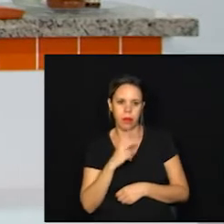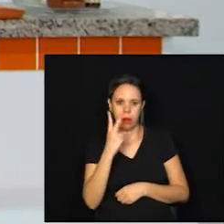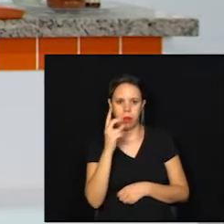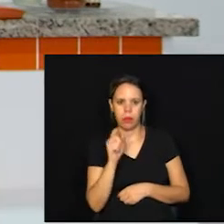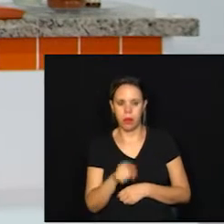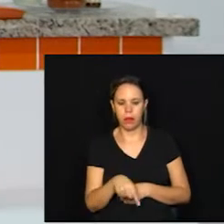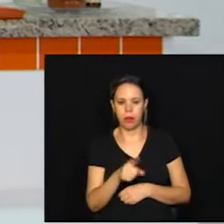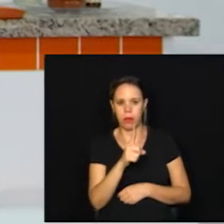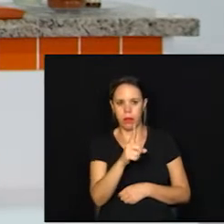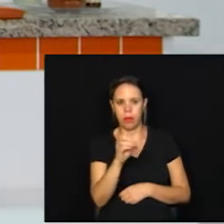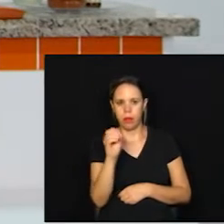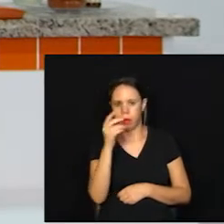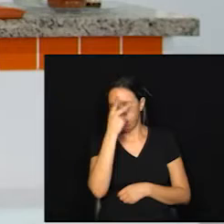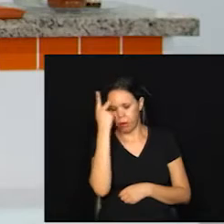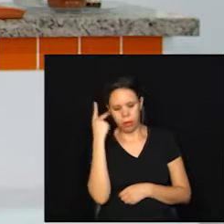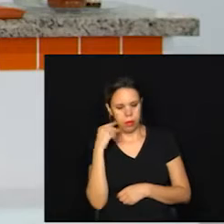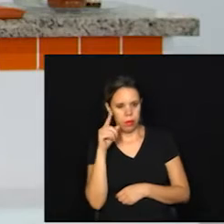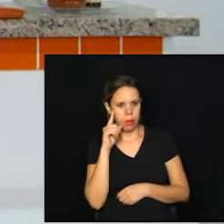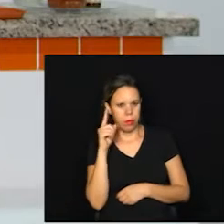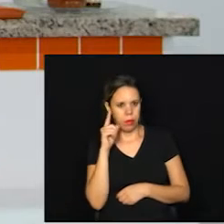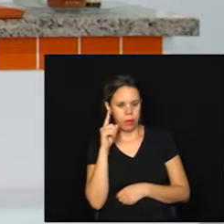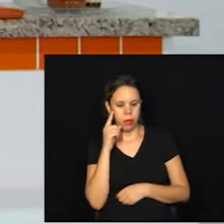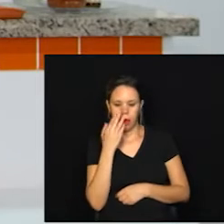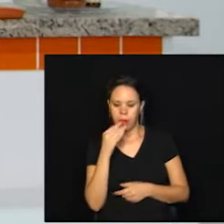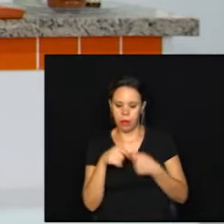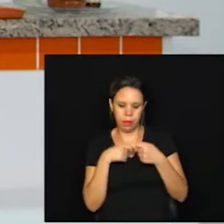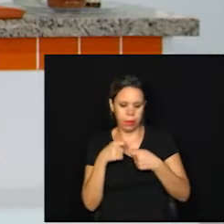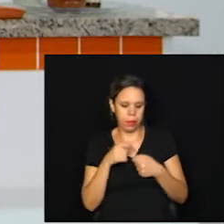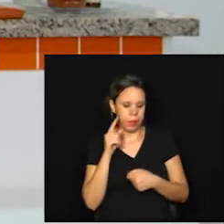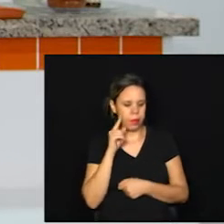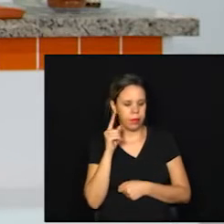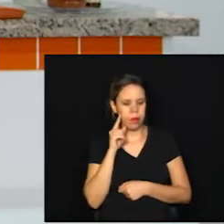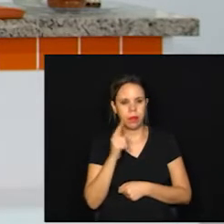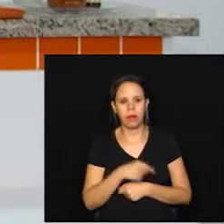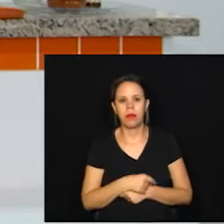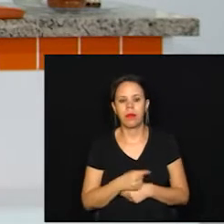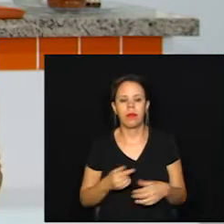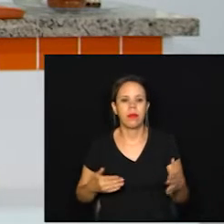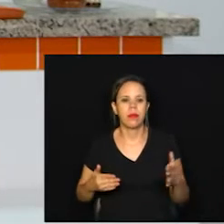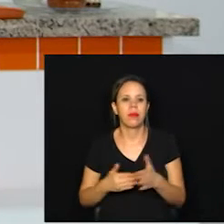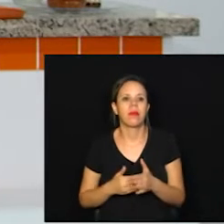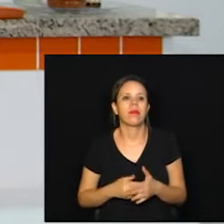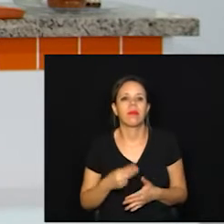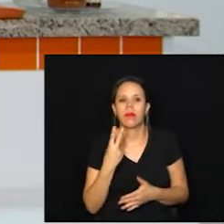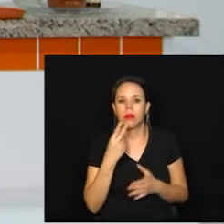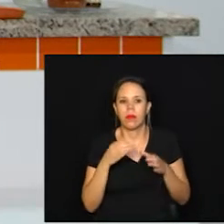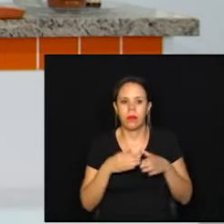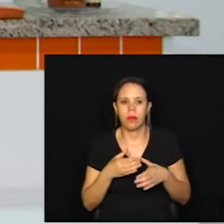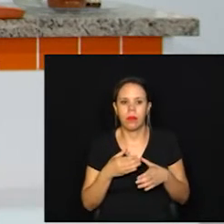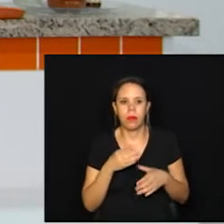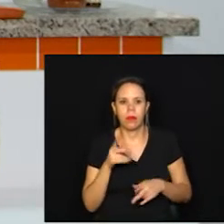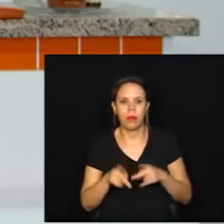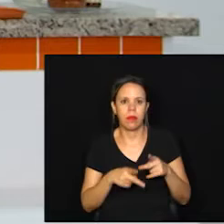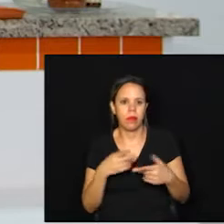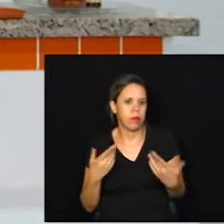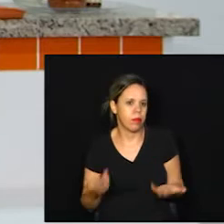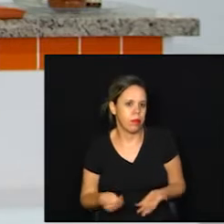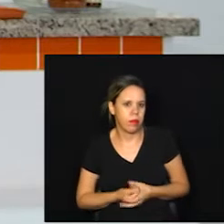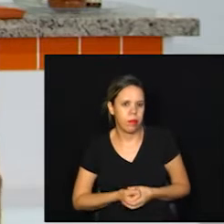2.100 pessoas, 2.100 refeições que são atendidas, no máximo duas marmitex por pessoa.